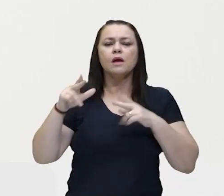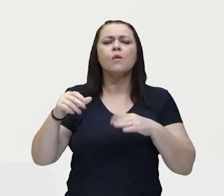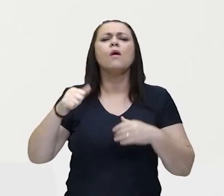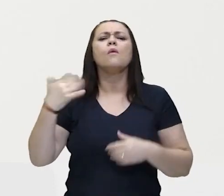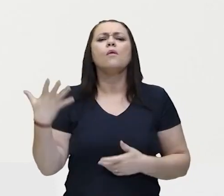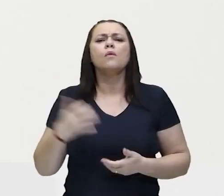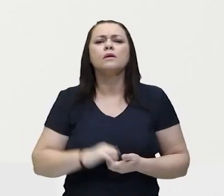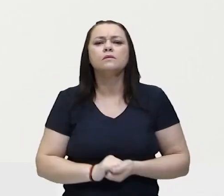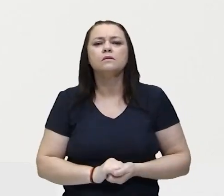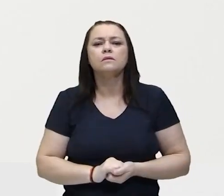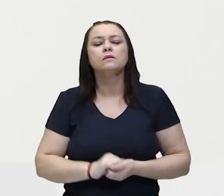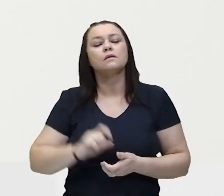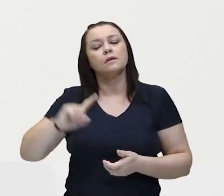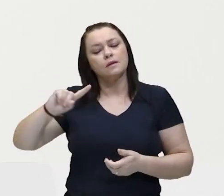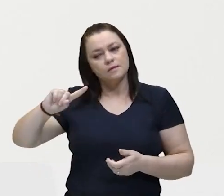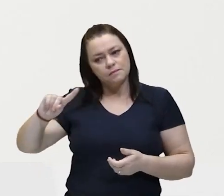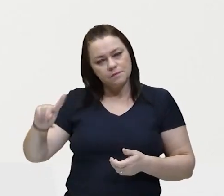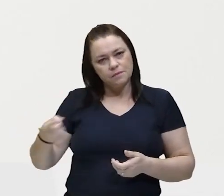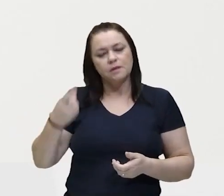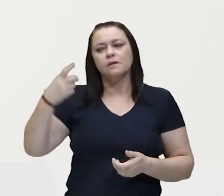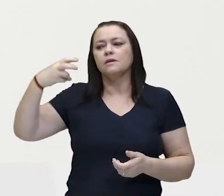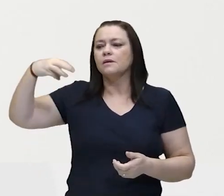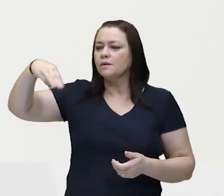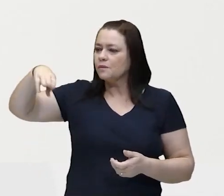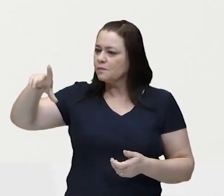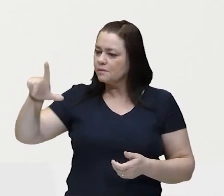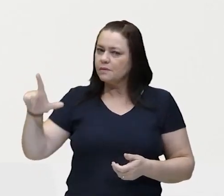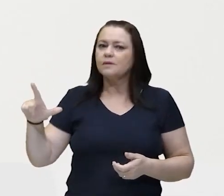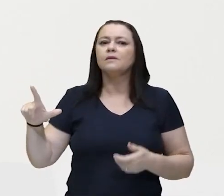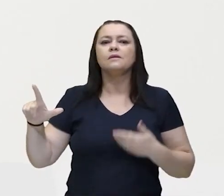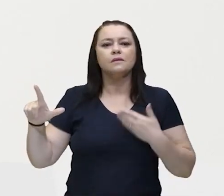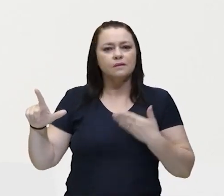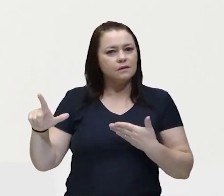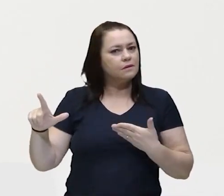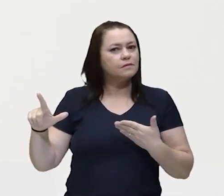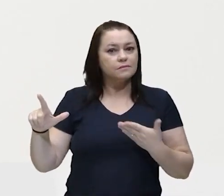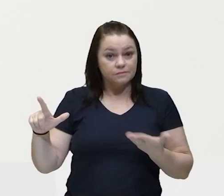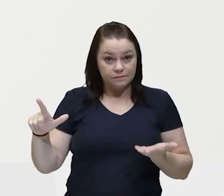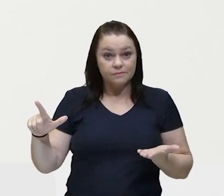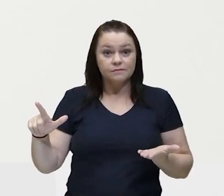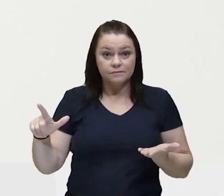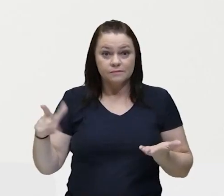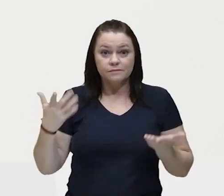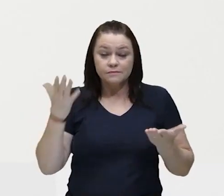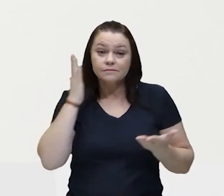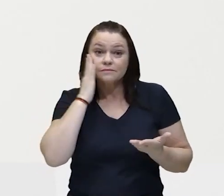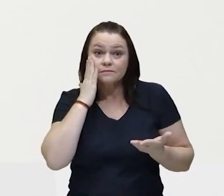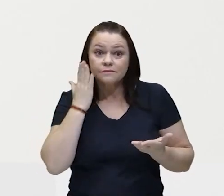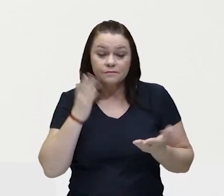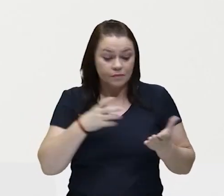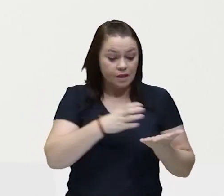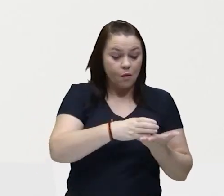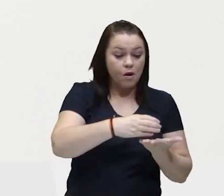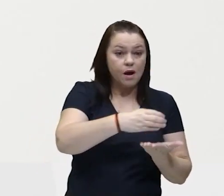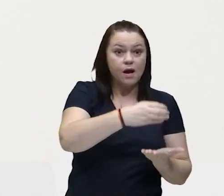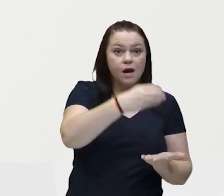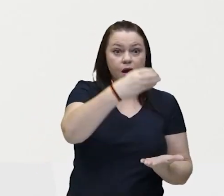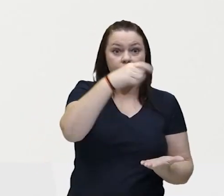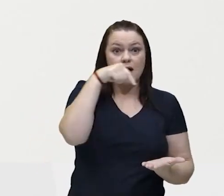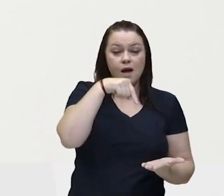1000 mililitros. Ou seja, A garrafa possui